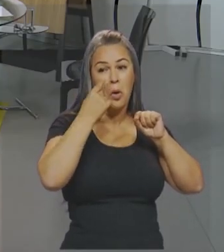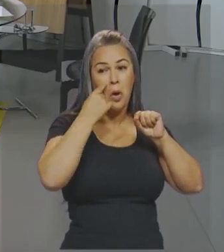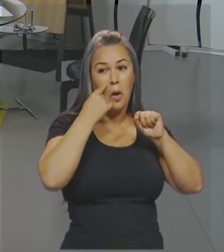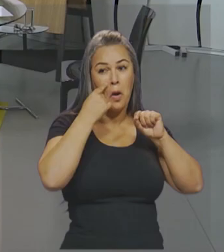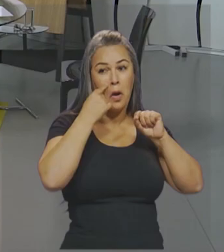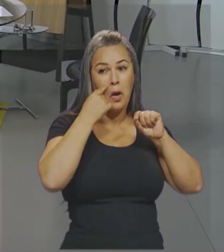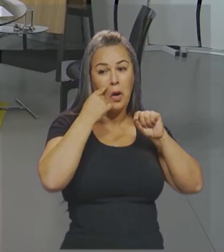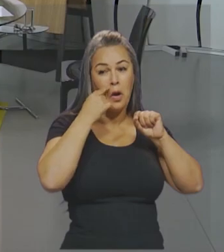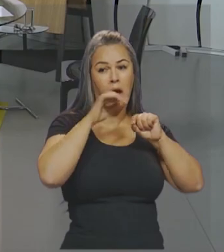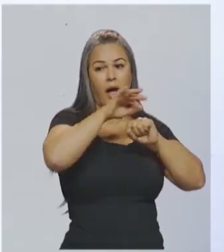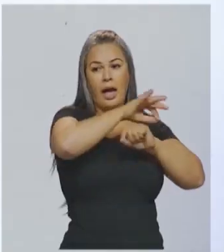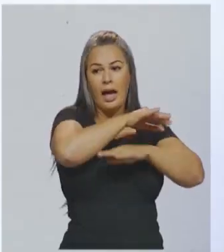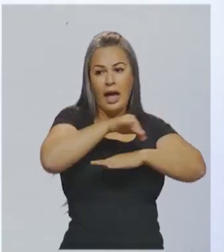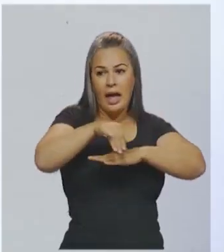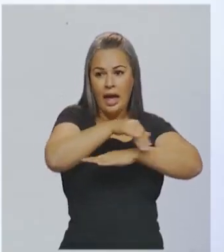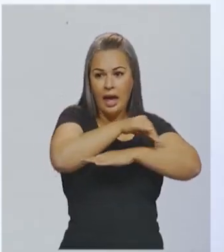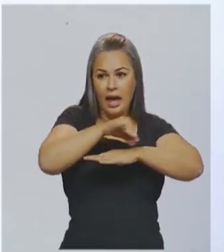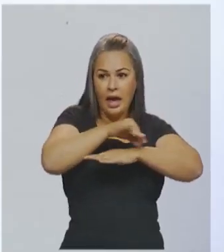os pontos.